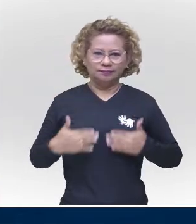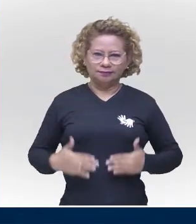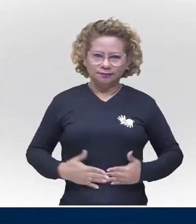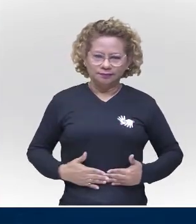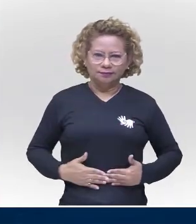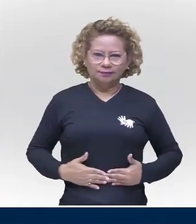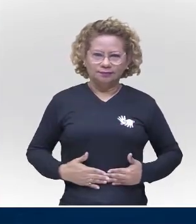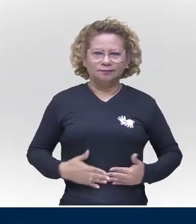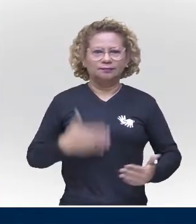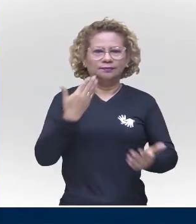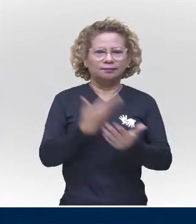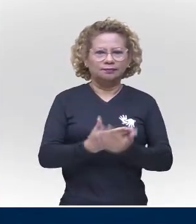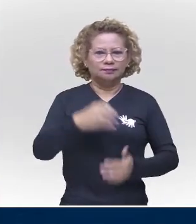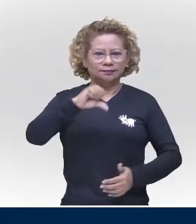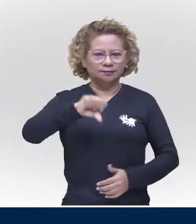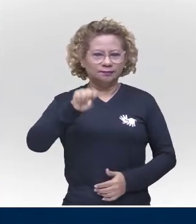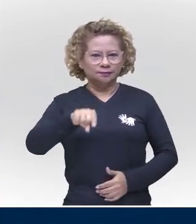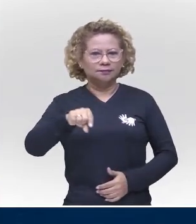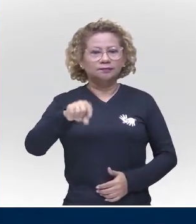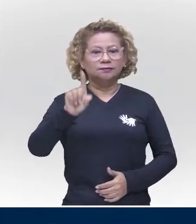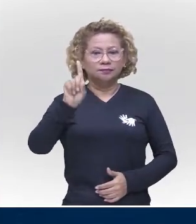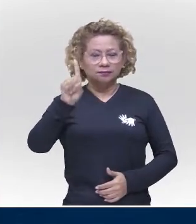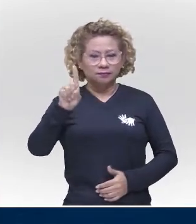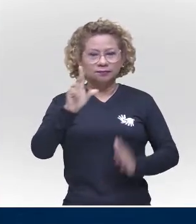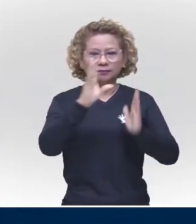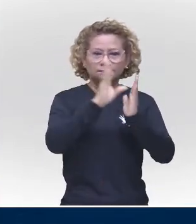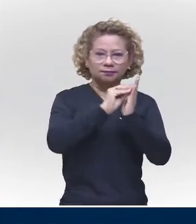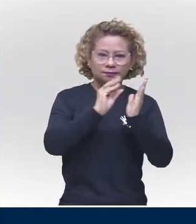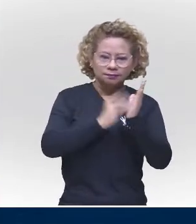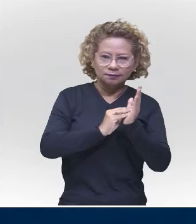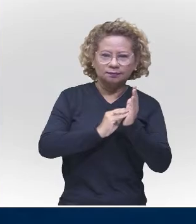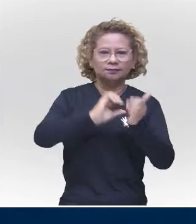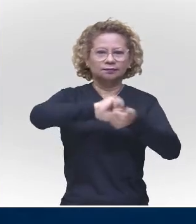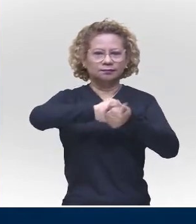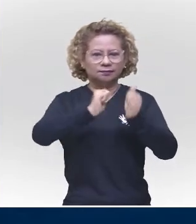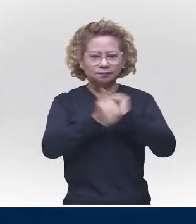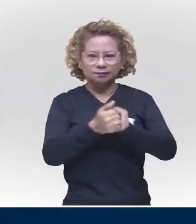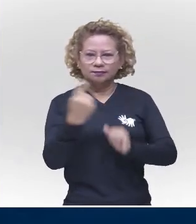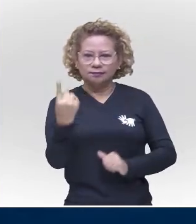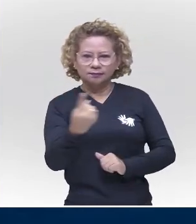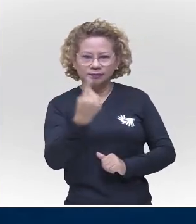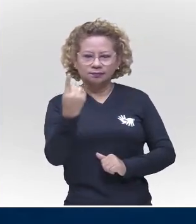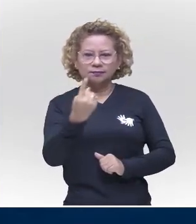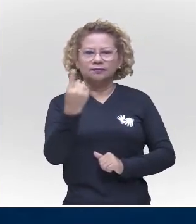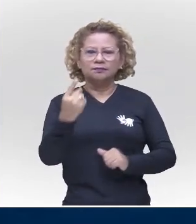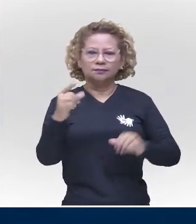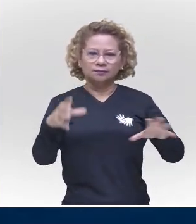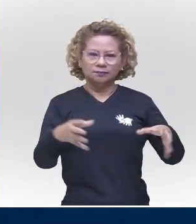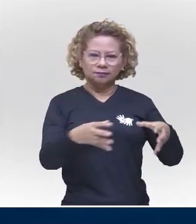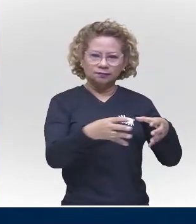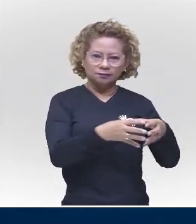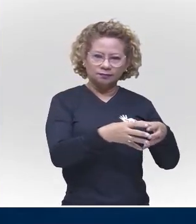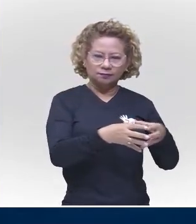Aula 9.1. Conteúdo: esportes individuais e coletivos.